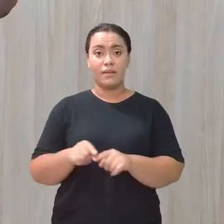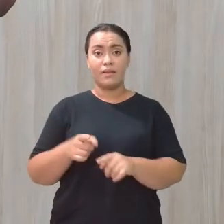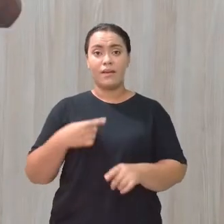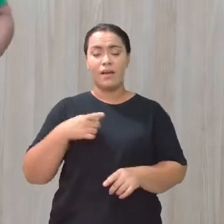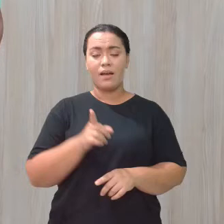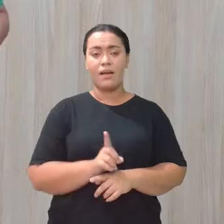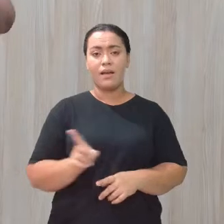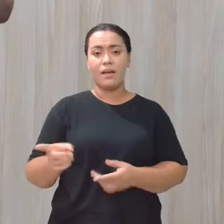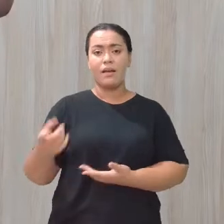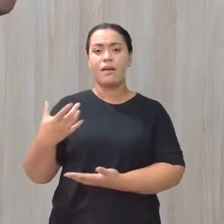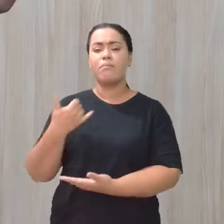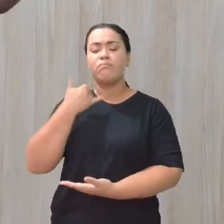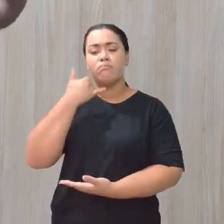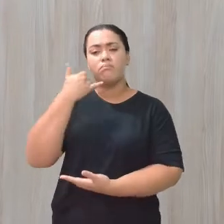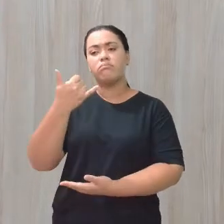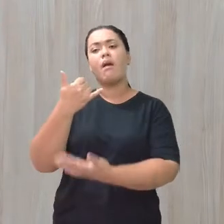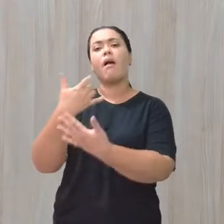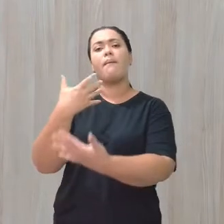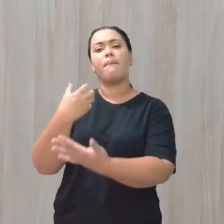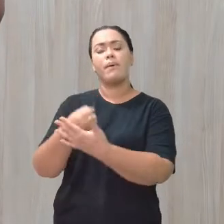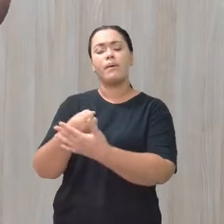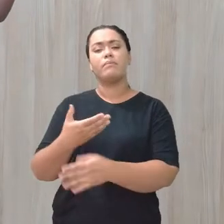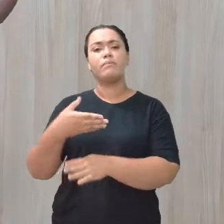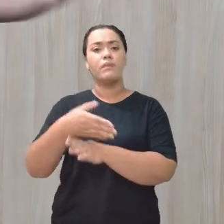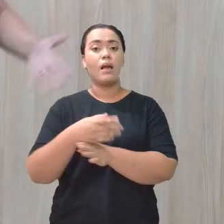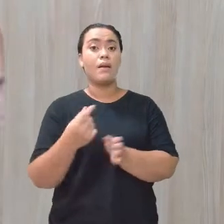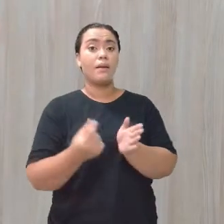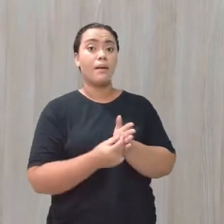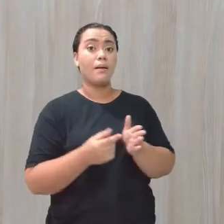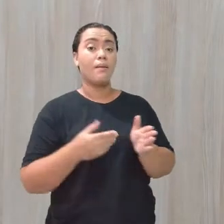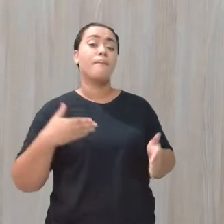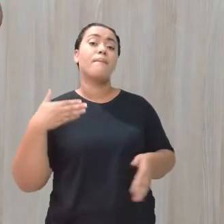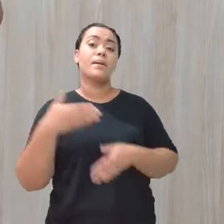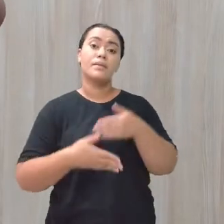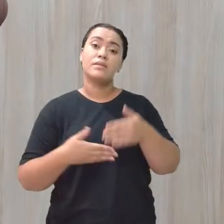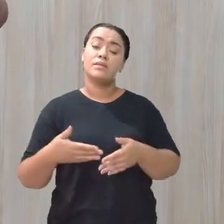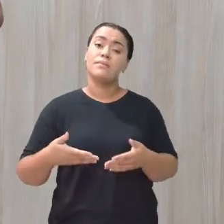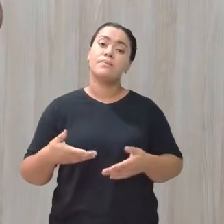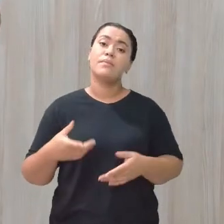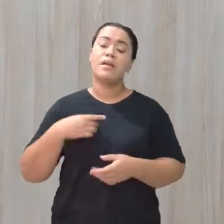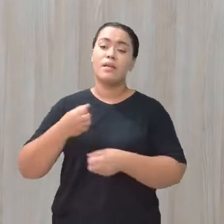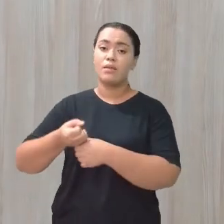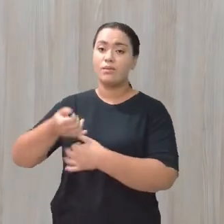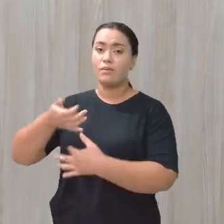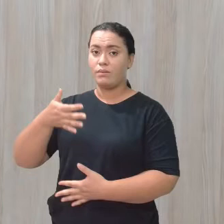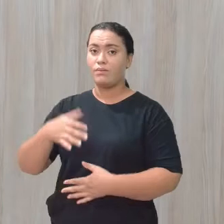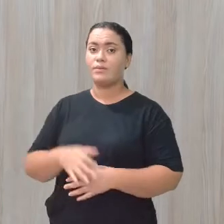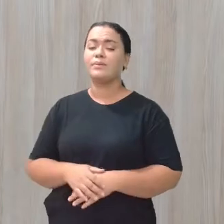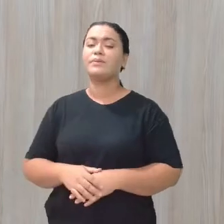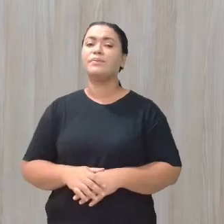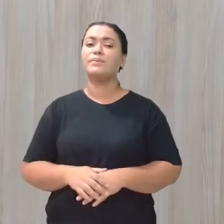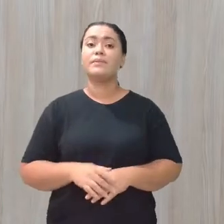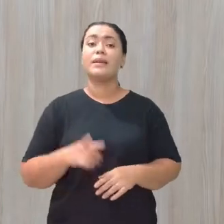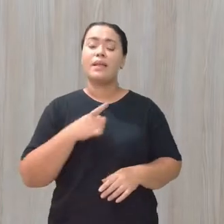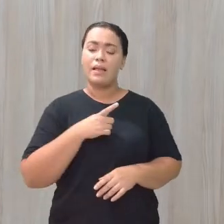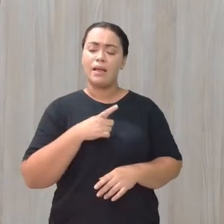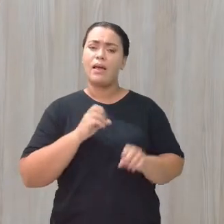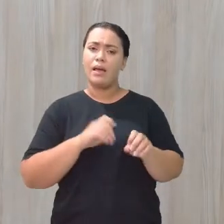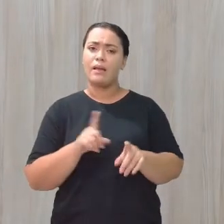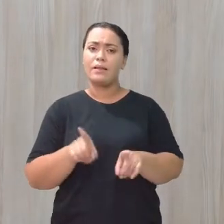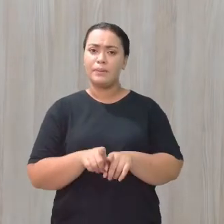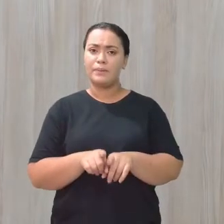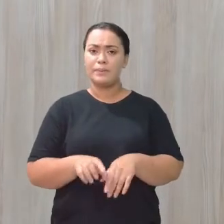pode baixar, entrar nesse aplicativo, participar do chat e também vai ficar lá a aula, ok?